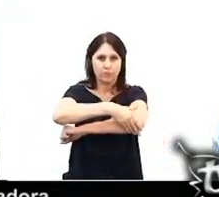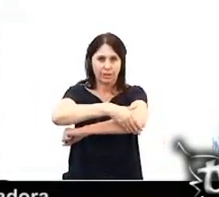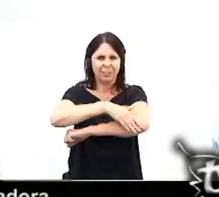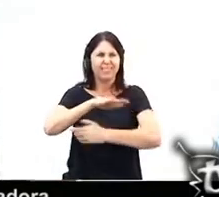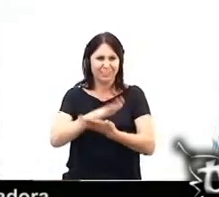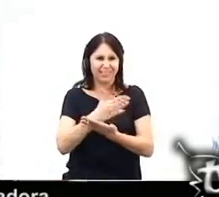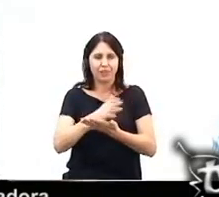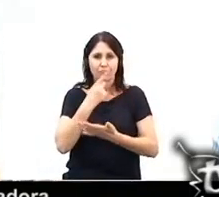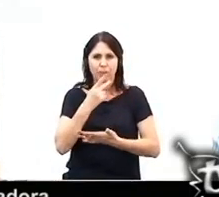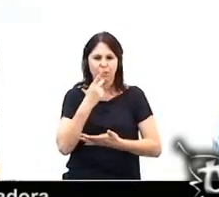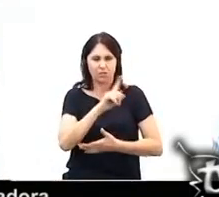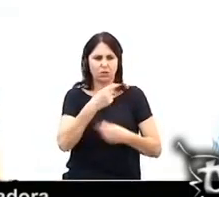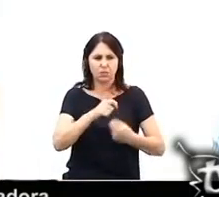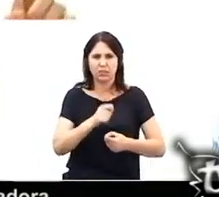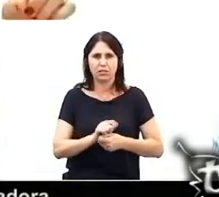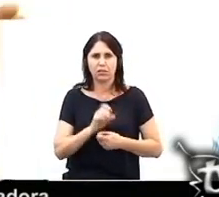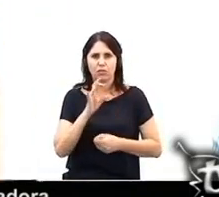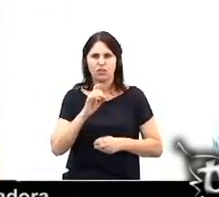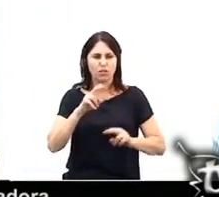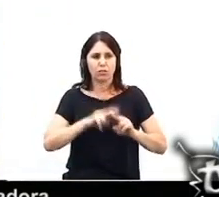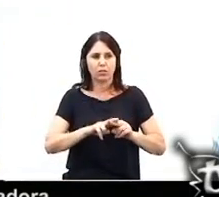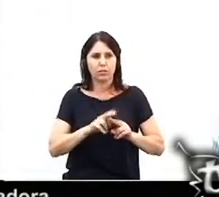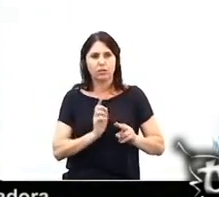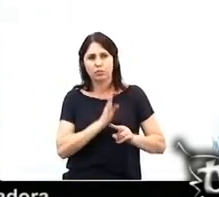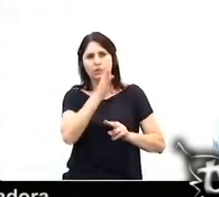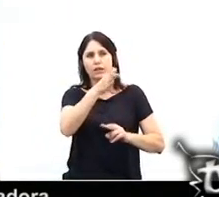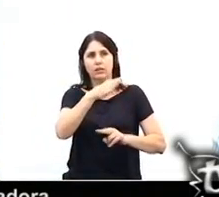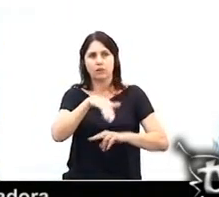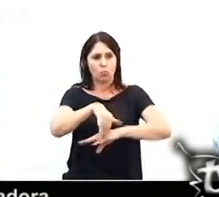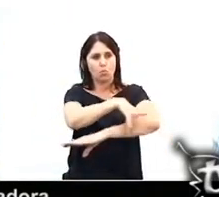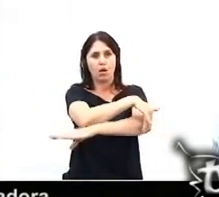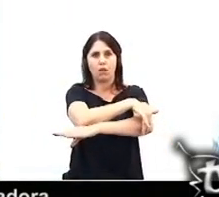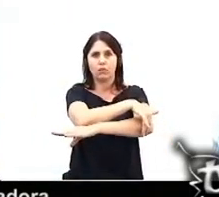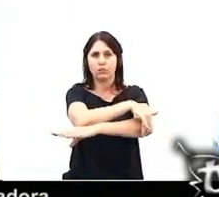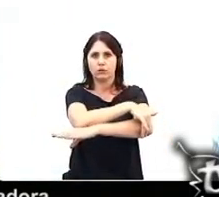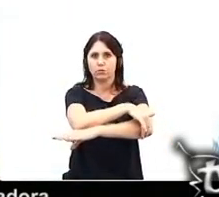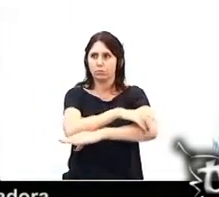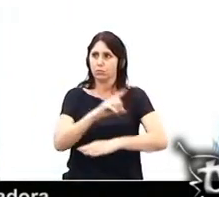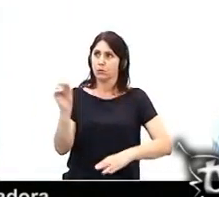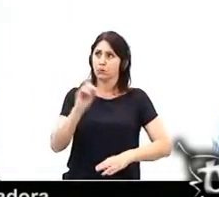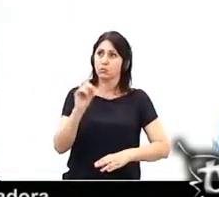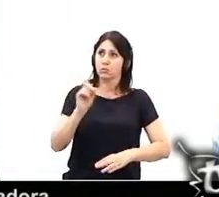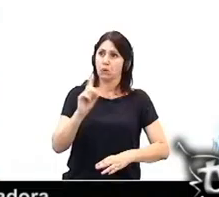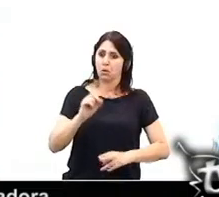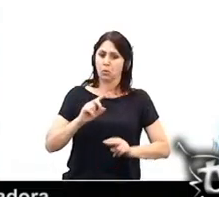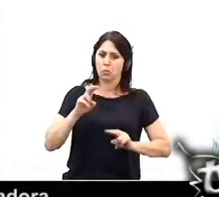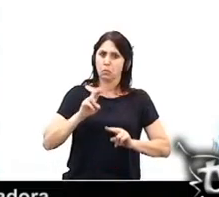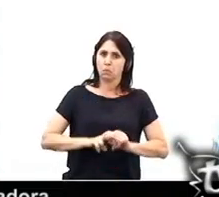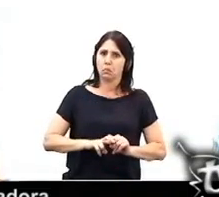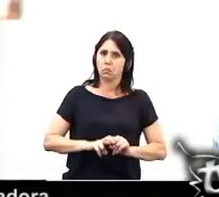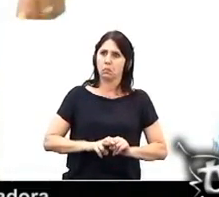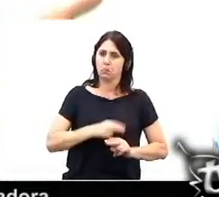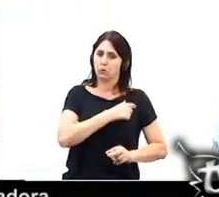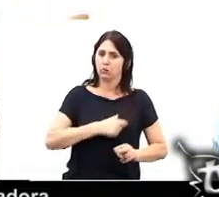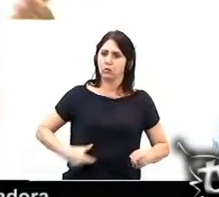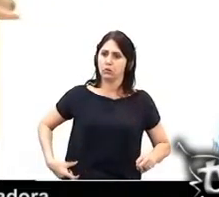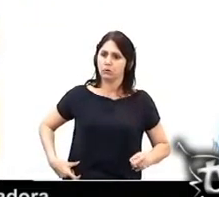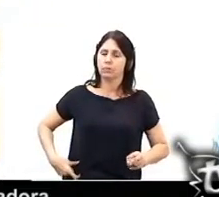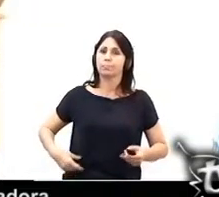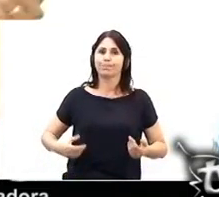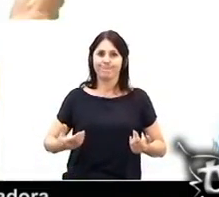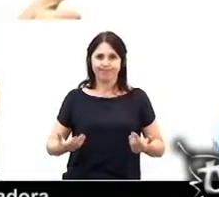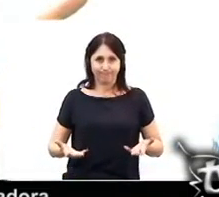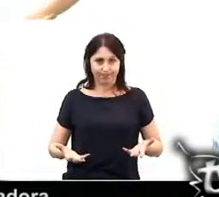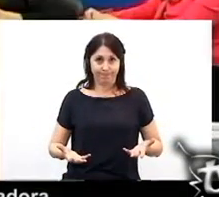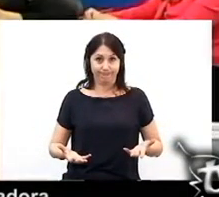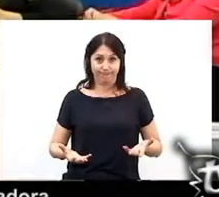não entra mais, ele não entra, desde de pequenininho ele entra e põe o cinto. Ele pode ir daqui até a